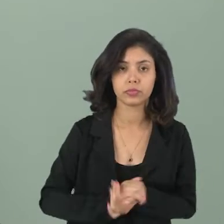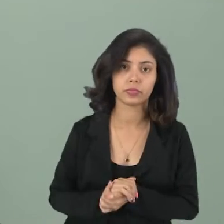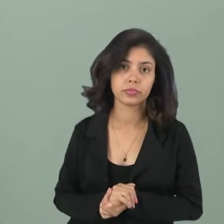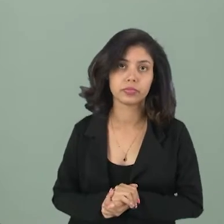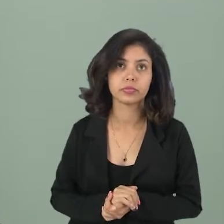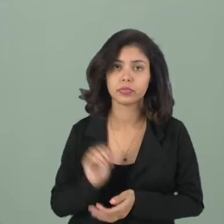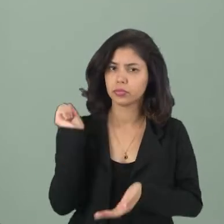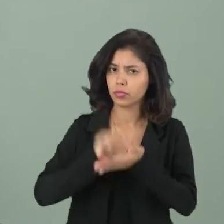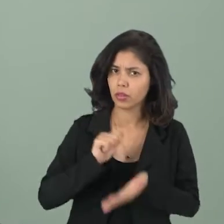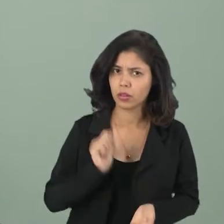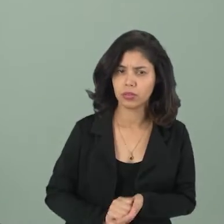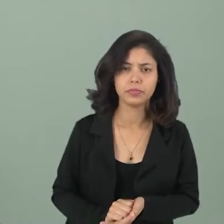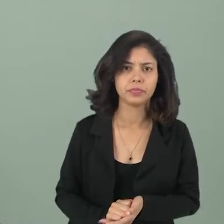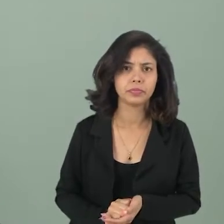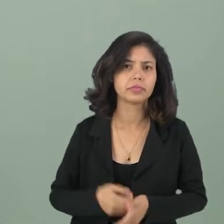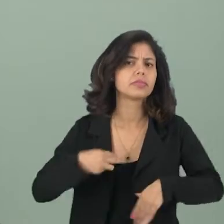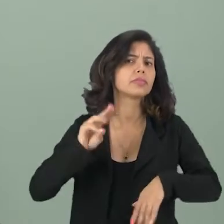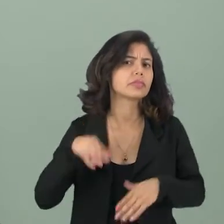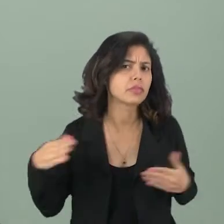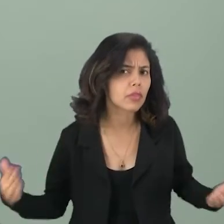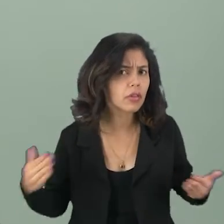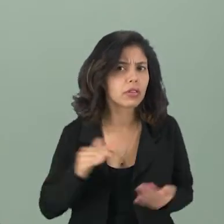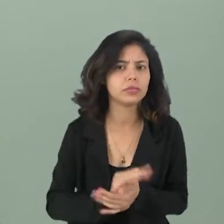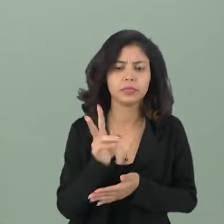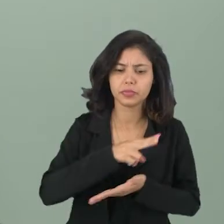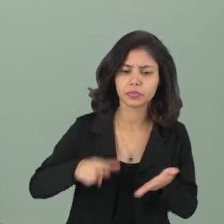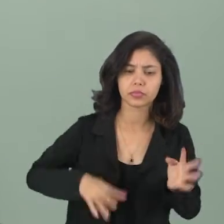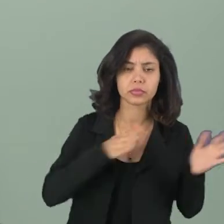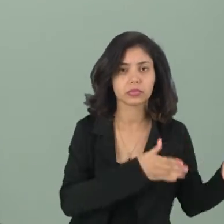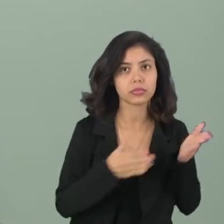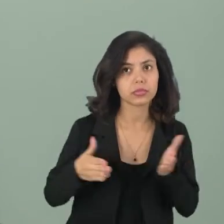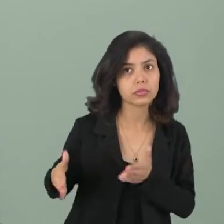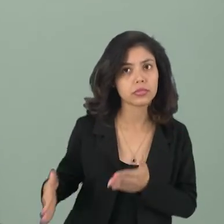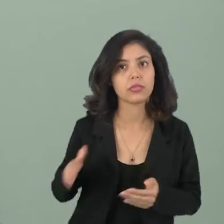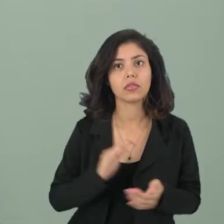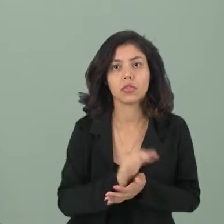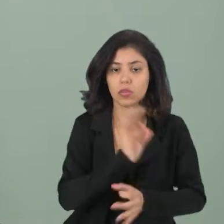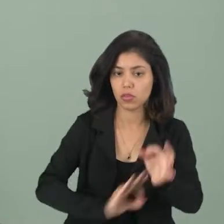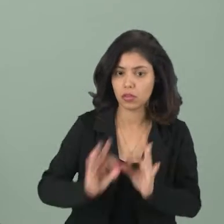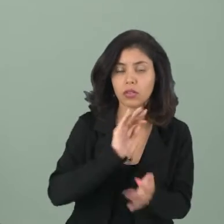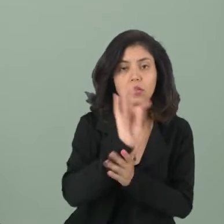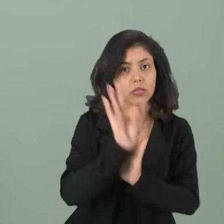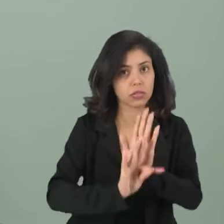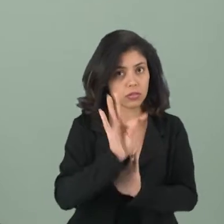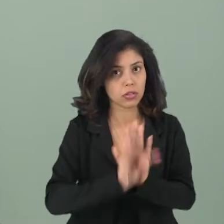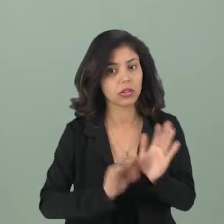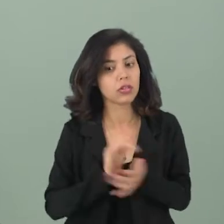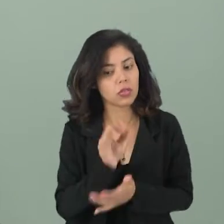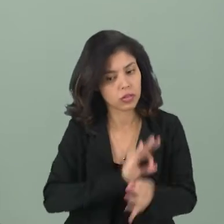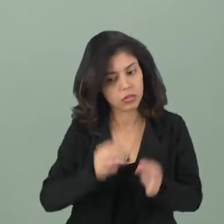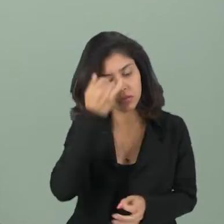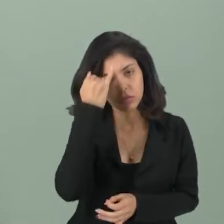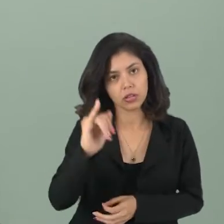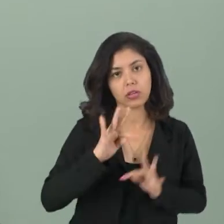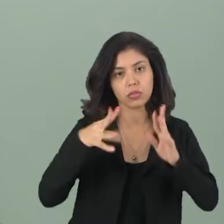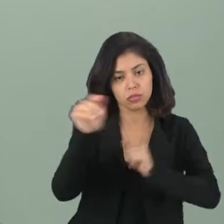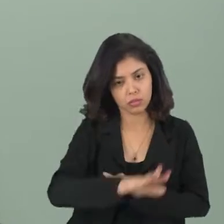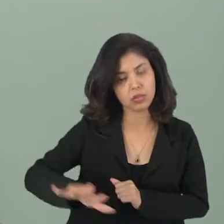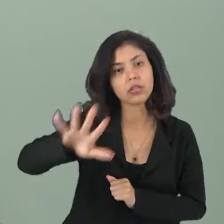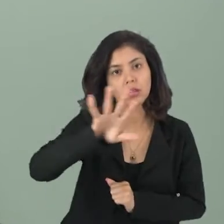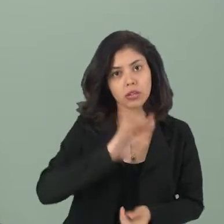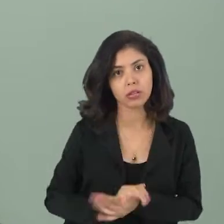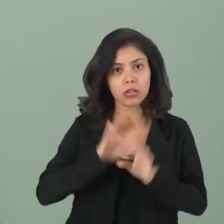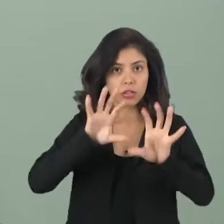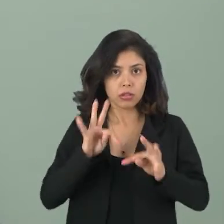né para escrever para quem vai escrever Meu leitor né os passos toda aquela questão agora nós vamos textual Organização das ideias Enfim